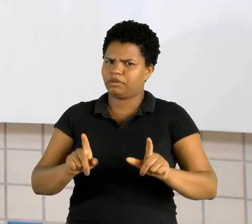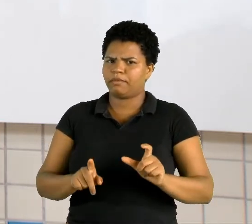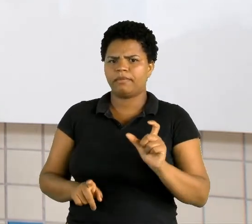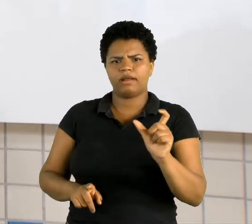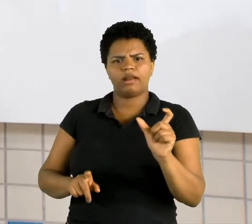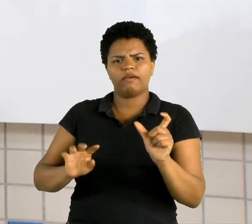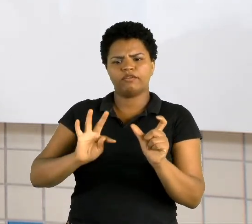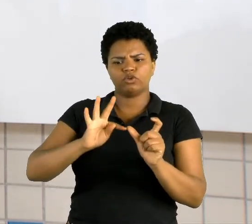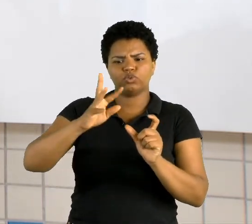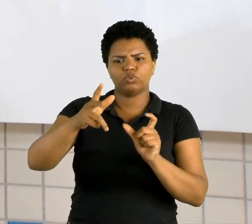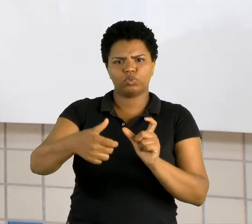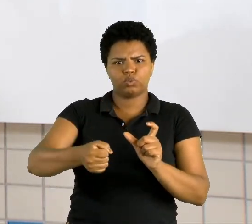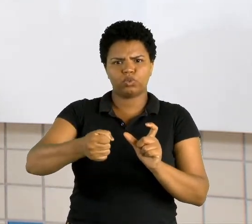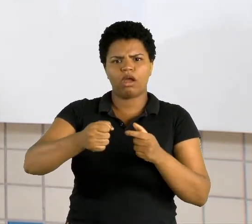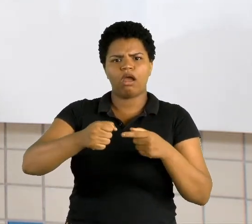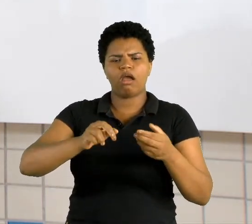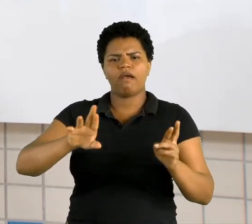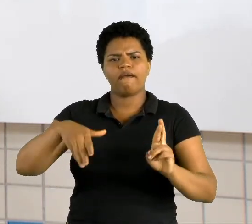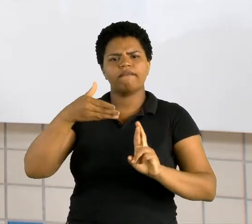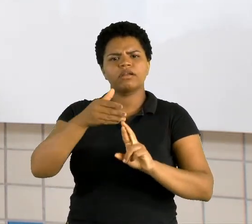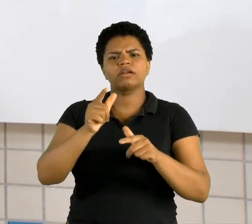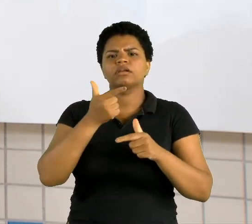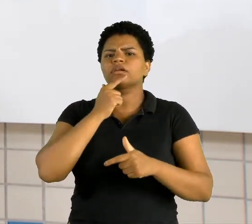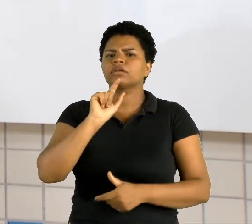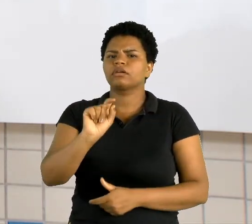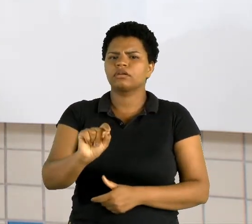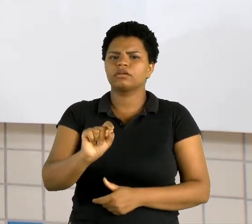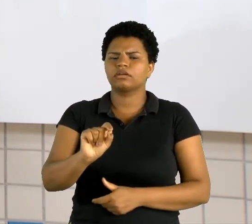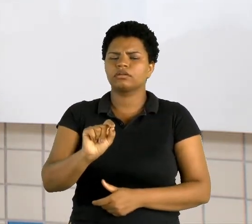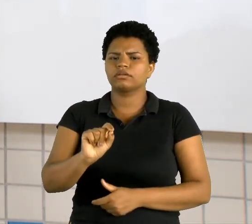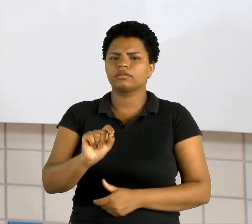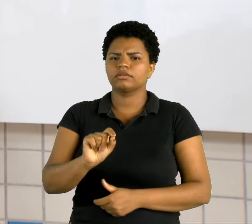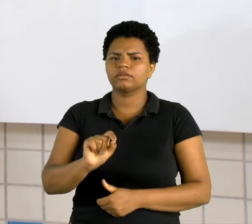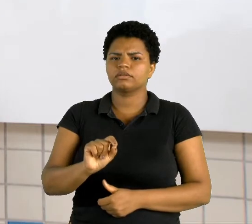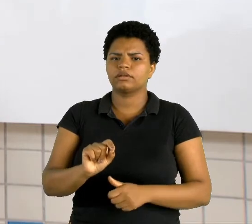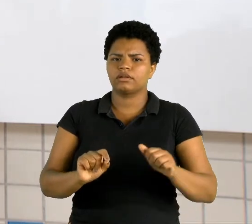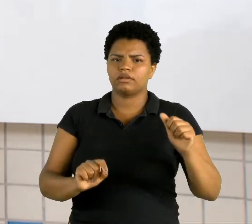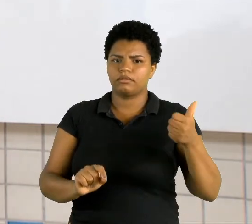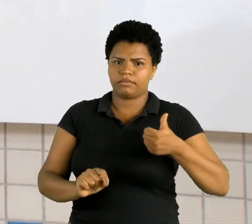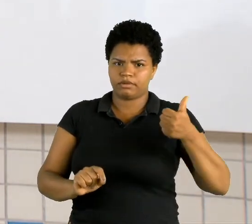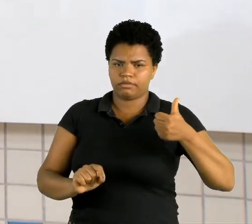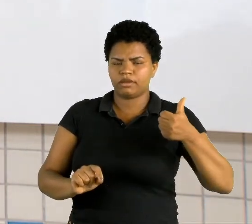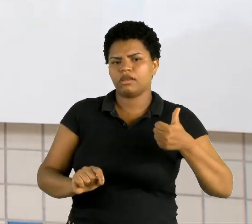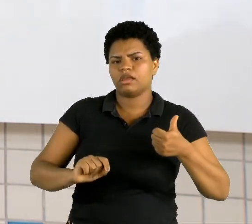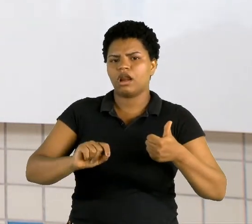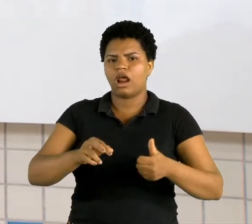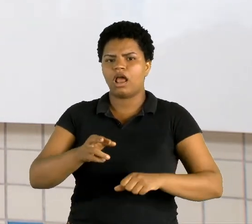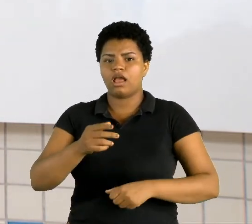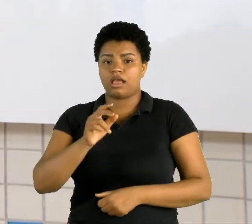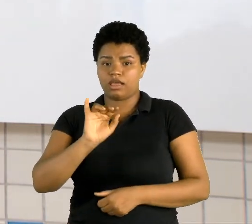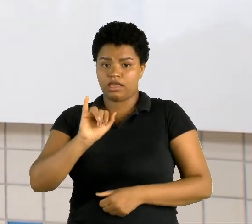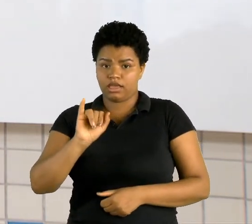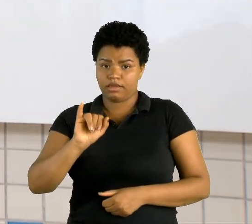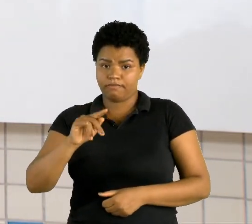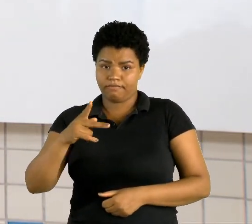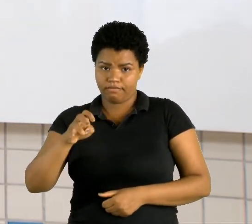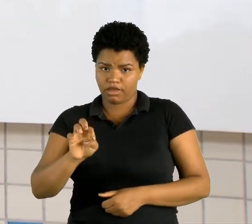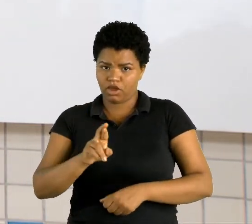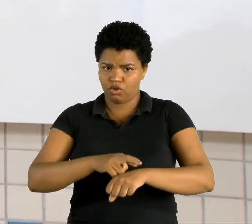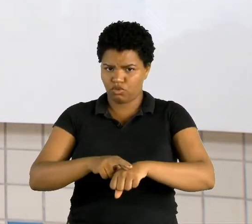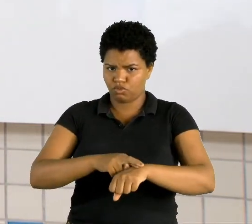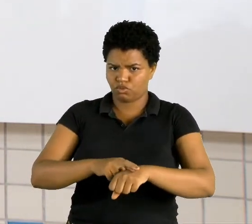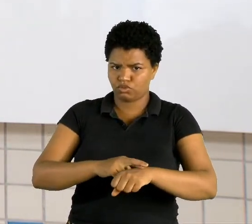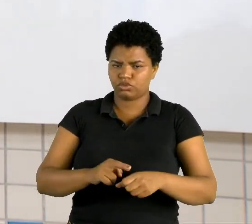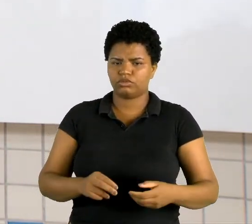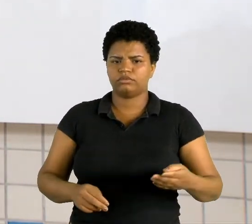todos, ela está se referindo a quem? Primeira opção, aos ipês roxos. Segunda opção, a todas as plantas.